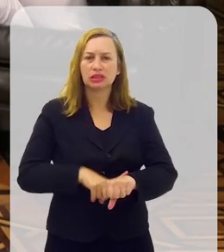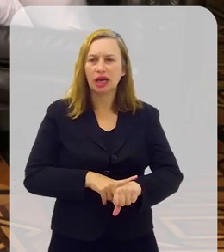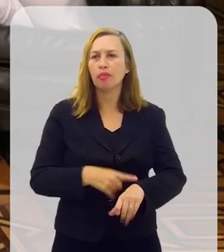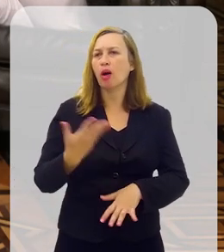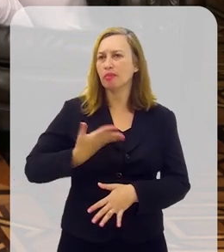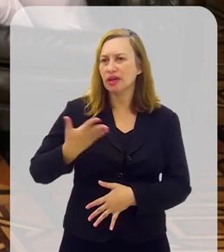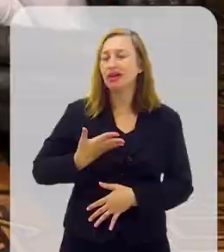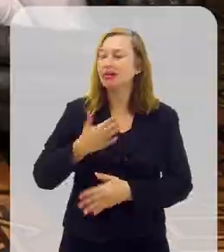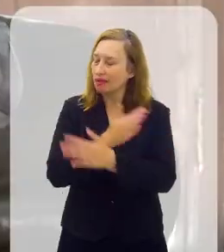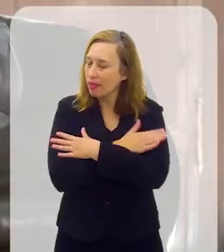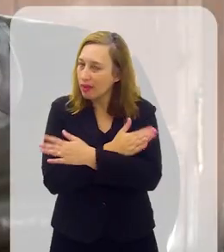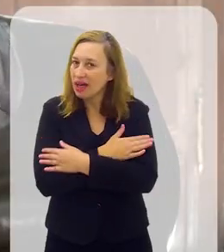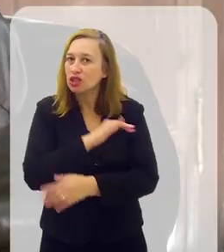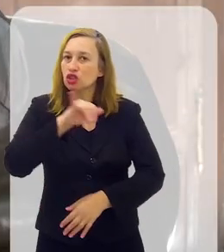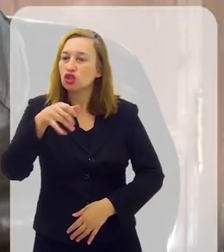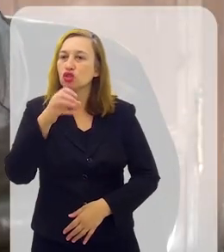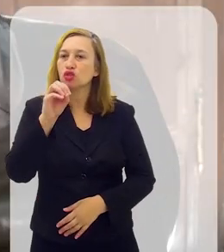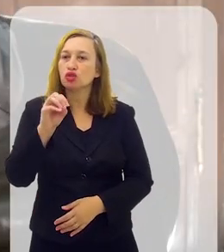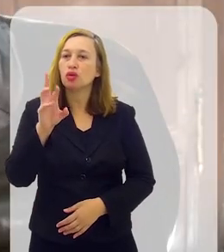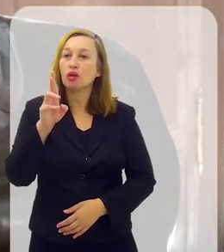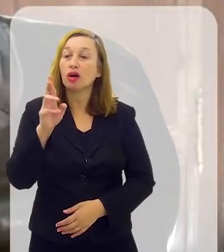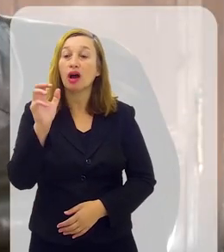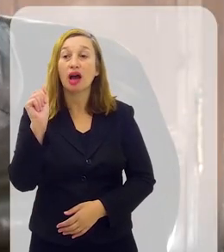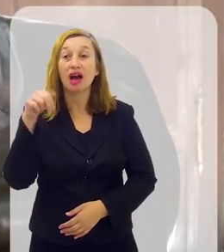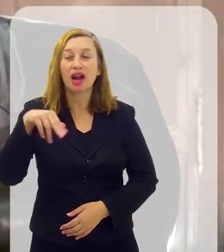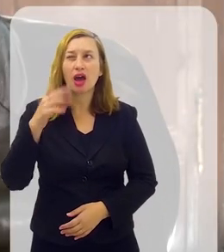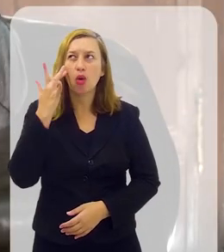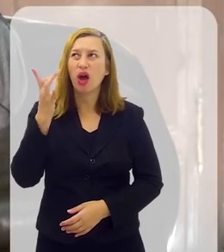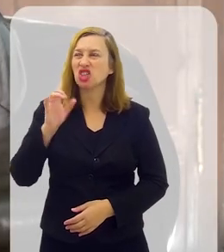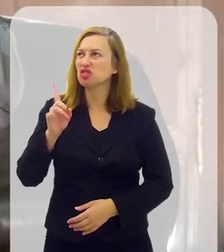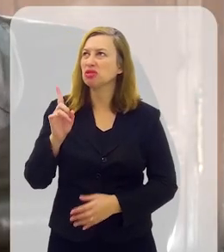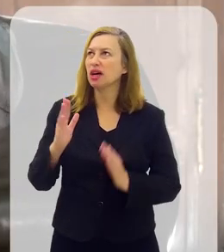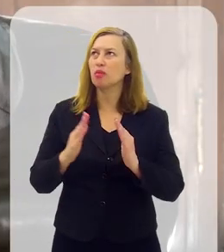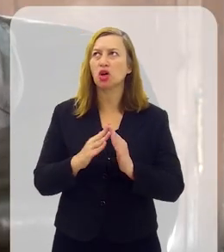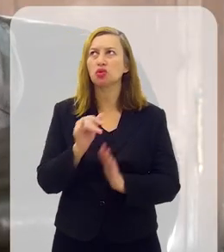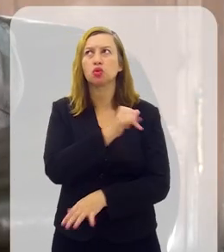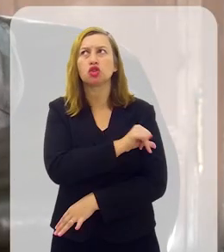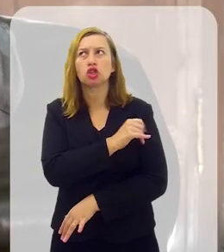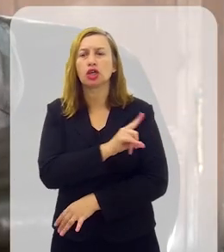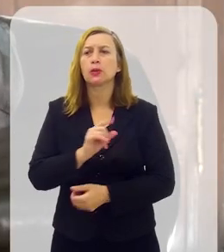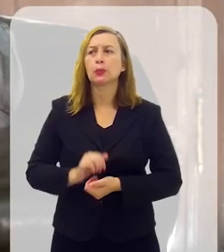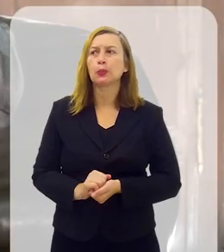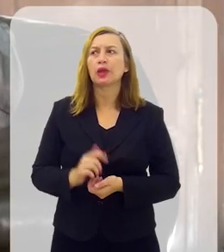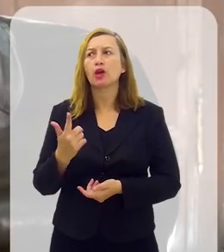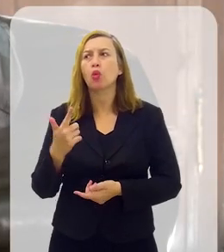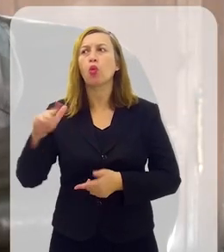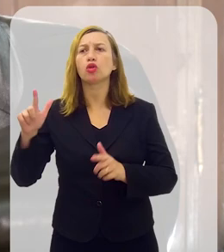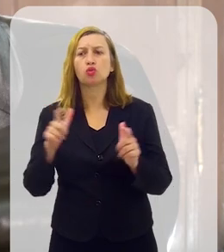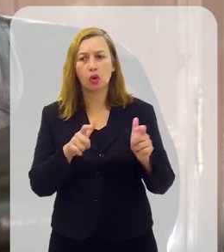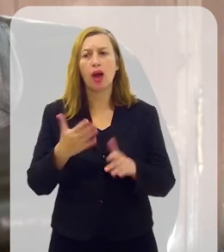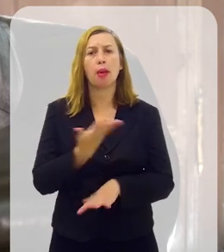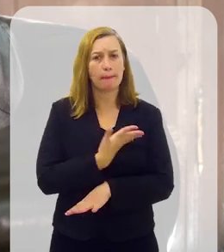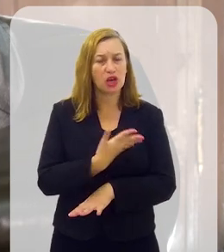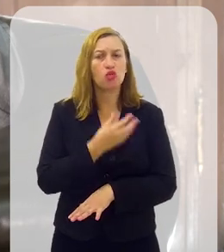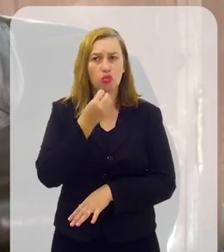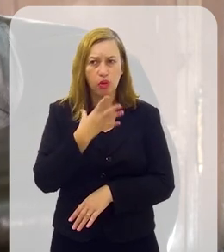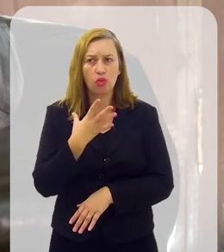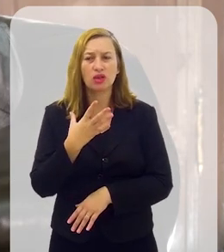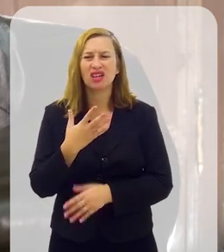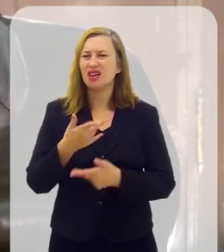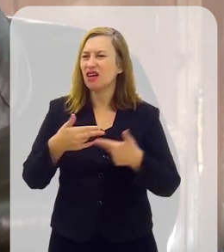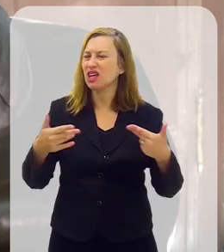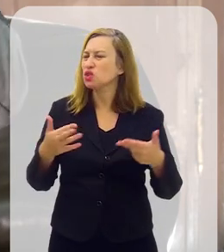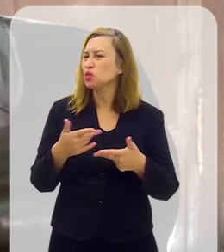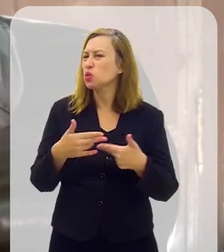tempo joran um grande amigo quero mandar um abraço pro joran joran eu acho que ele não tá no Rio de Janeiro não não tá mais no rio não mas ele um grande amigo nós